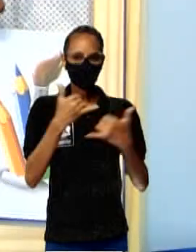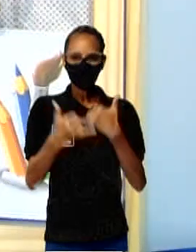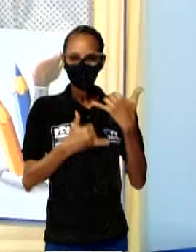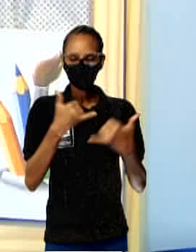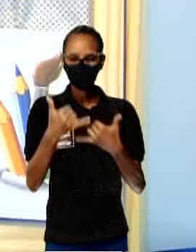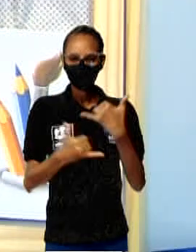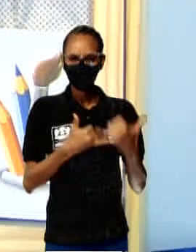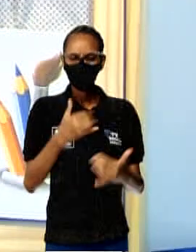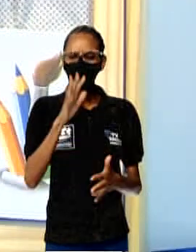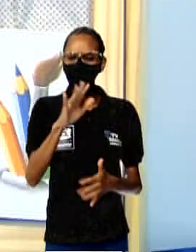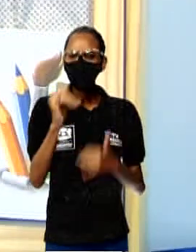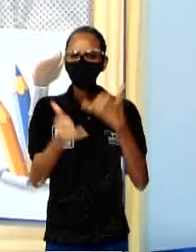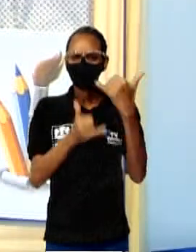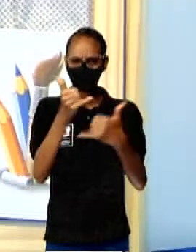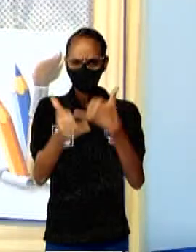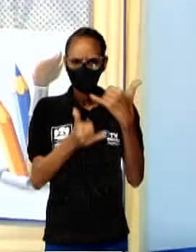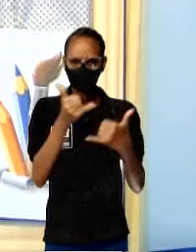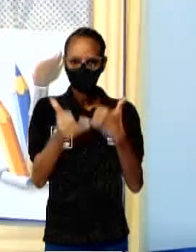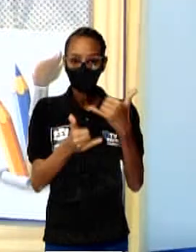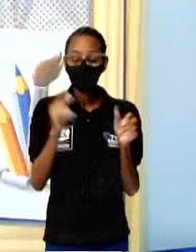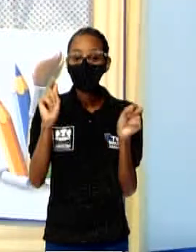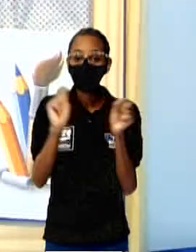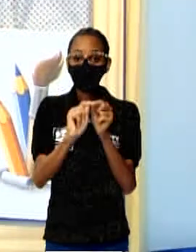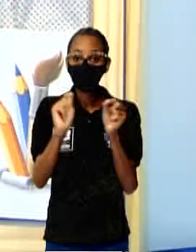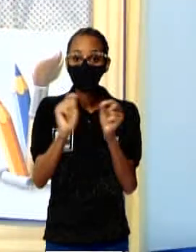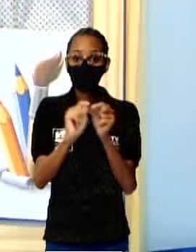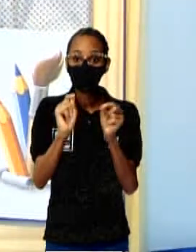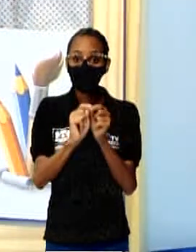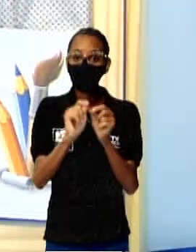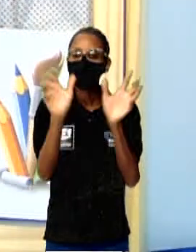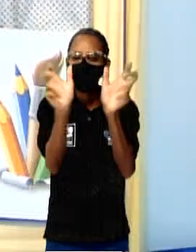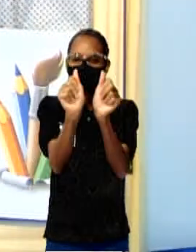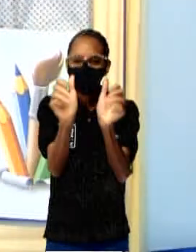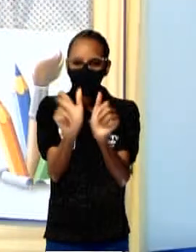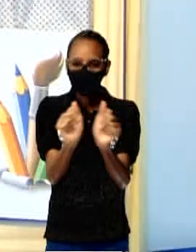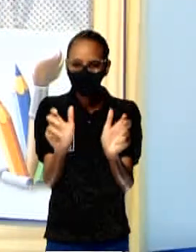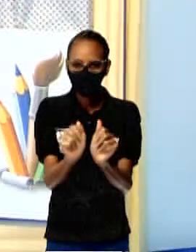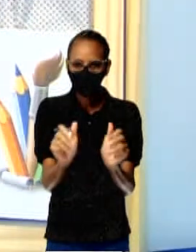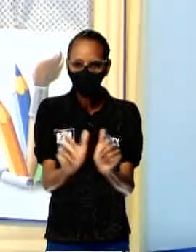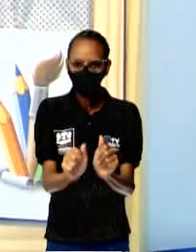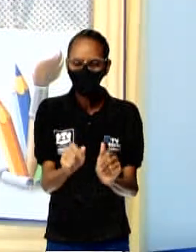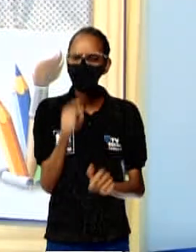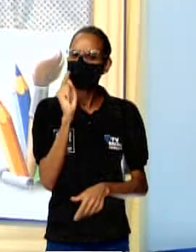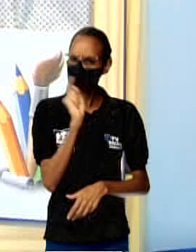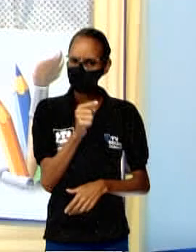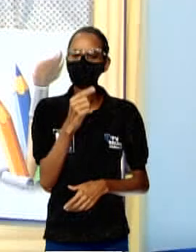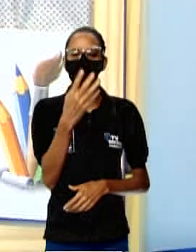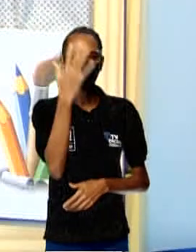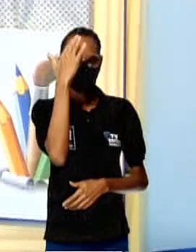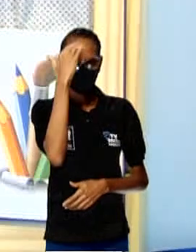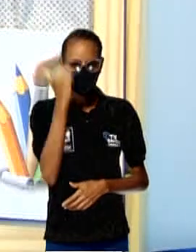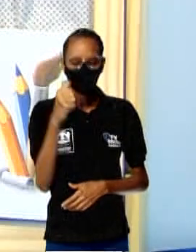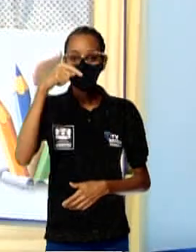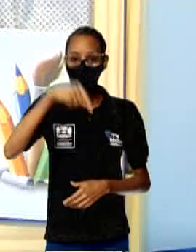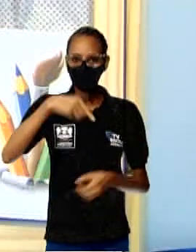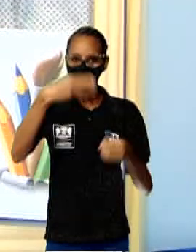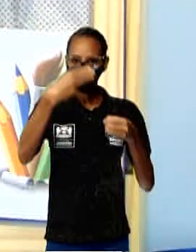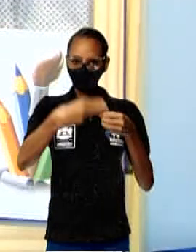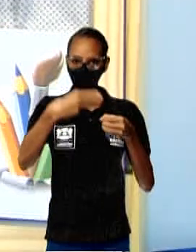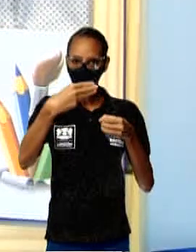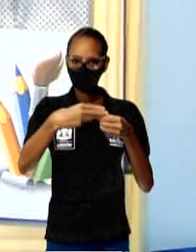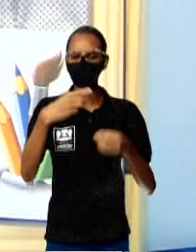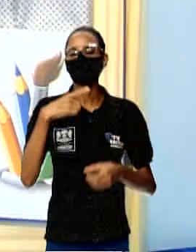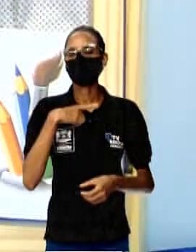seus brinquedos eles são feitas pelas mãos de artesãos Zuca você sabia que em nosso município nós